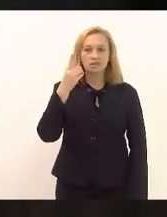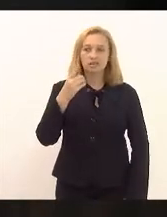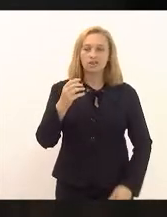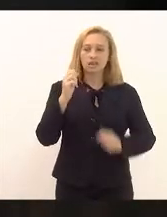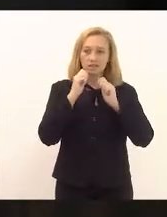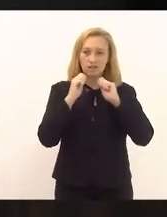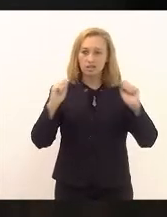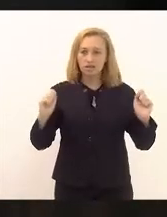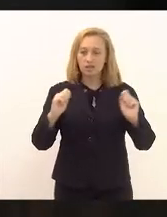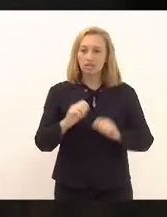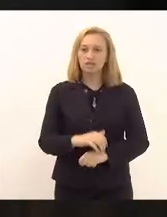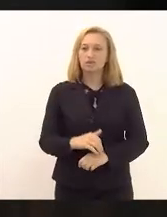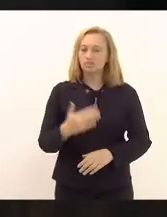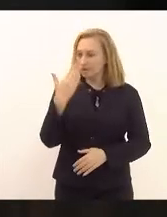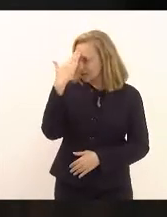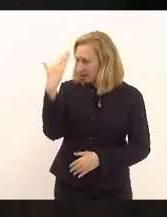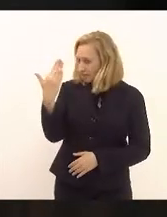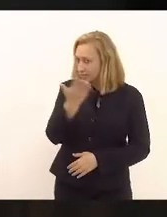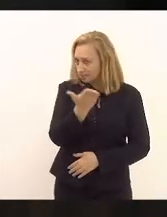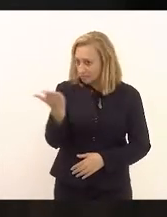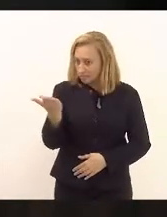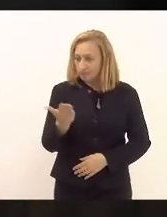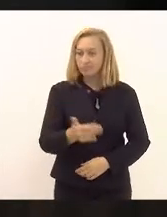assessorias, obrigado.